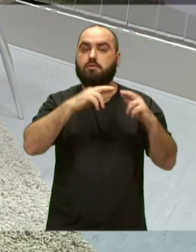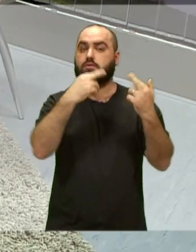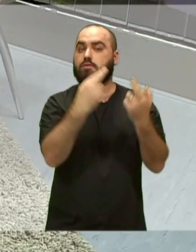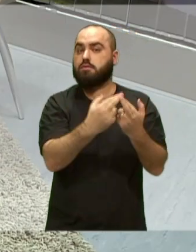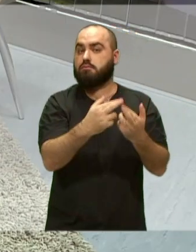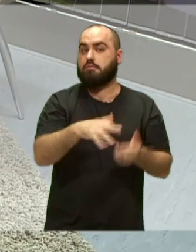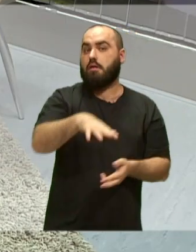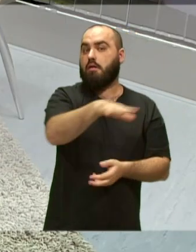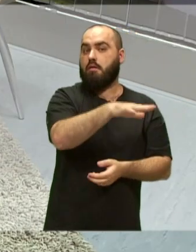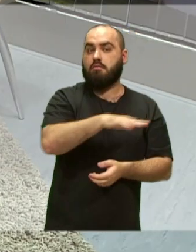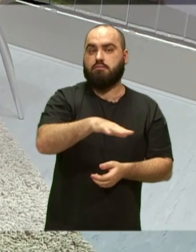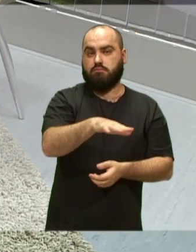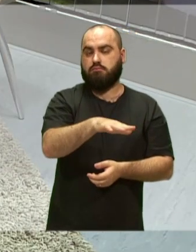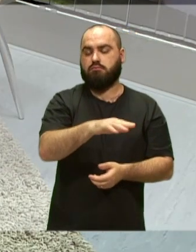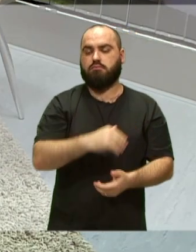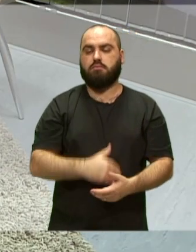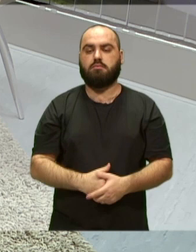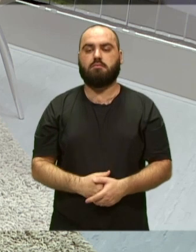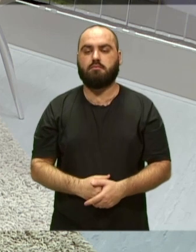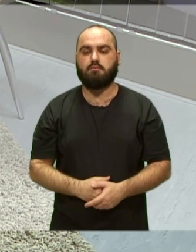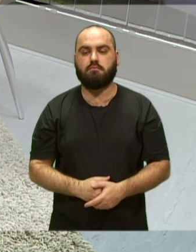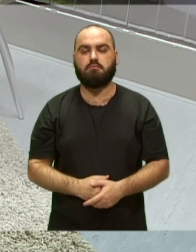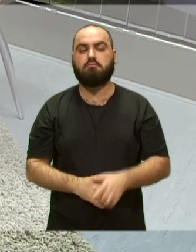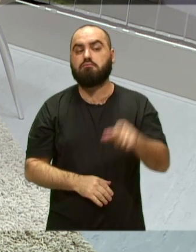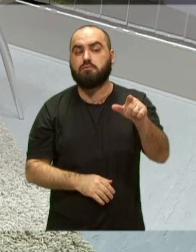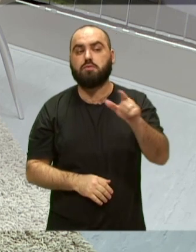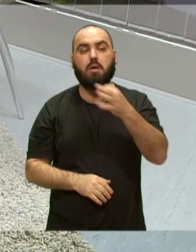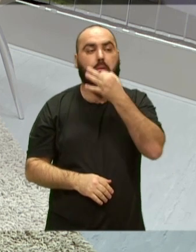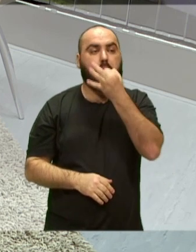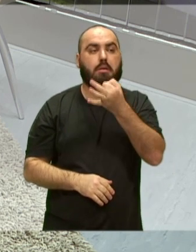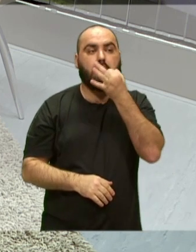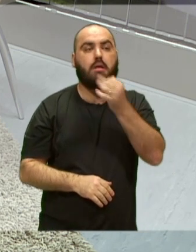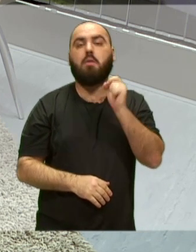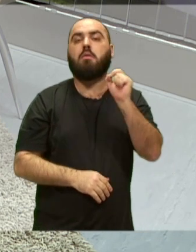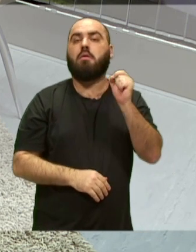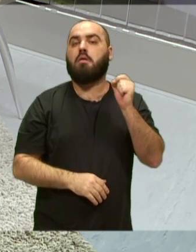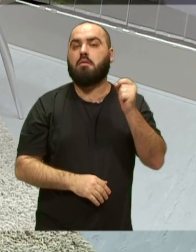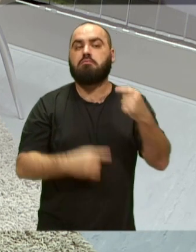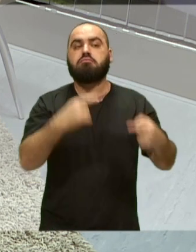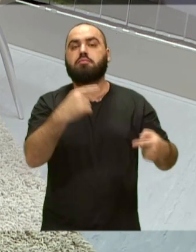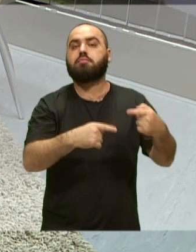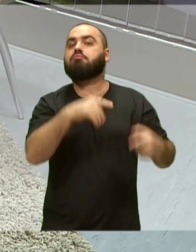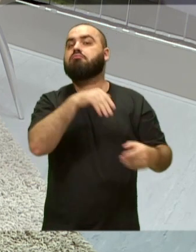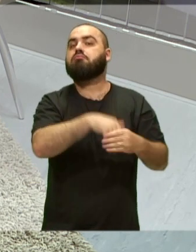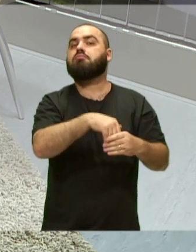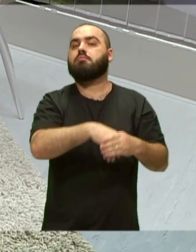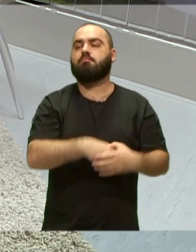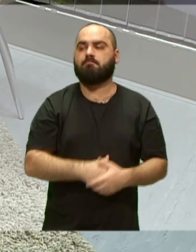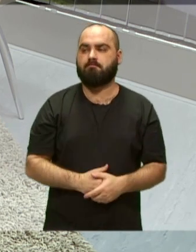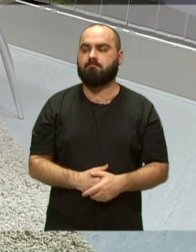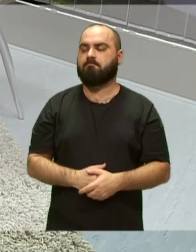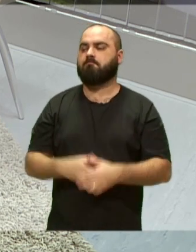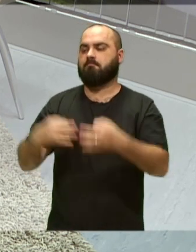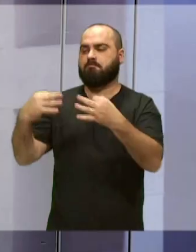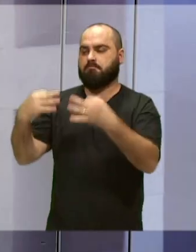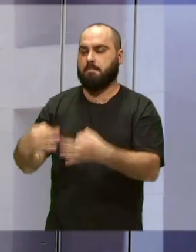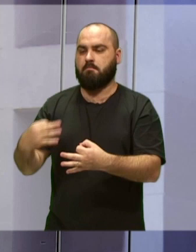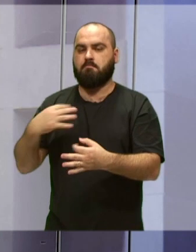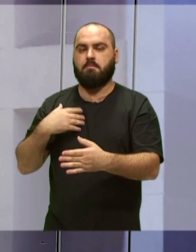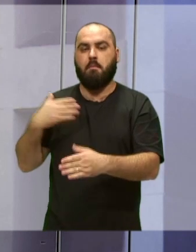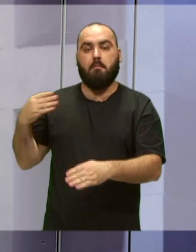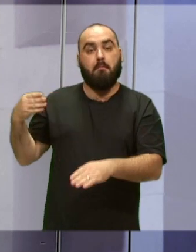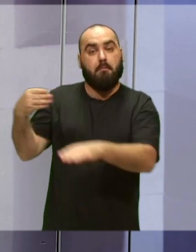quadrante Urbano qual a sua expectativa para deliberação desse processo então a gente participou intensamente do